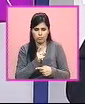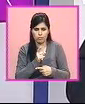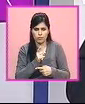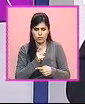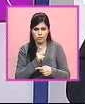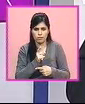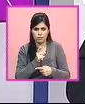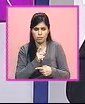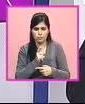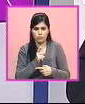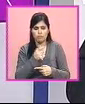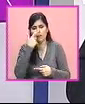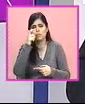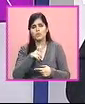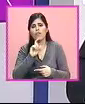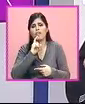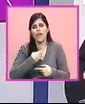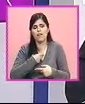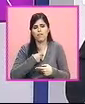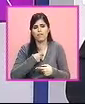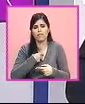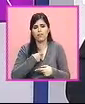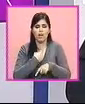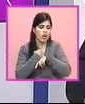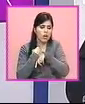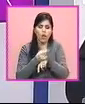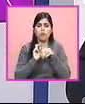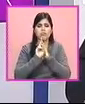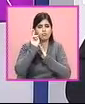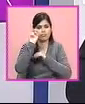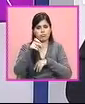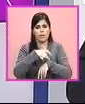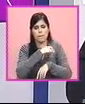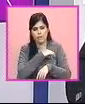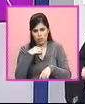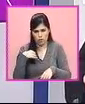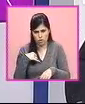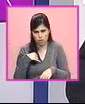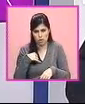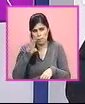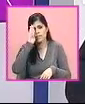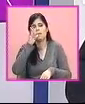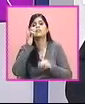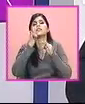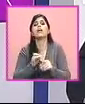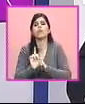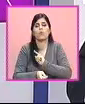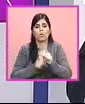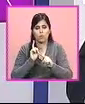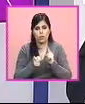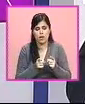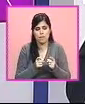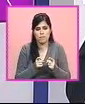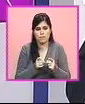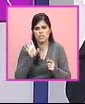pessoa deverá fazer o quê? Imediatamente ao médico? Deve ir ao médico. Despistar-se. A pessoa deve ir ao... Exatamente. É importante que a pessoa recorra ao médico. Se for